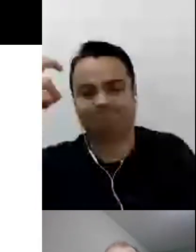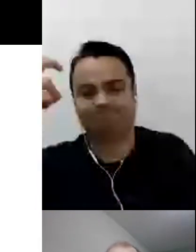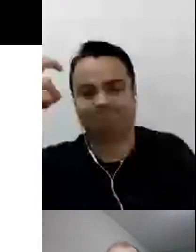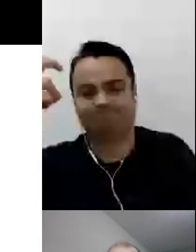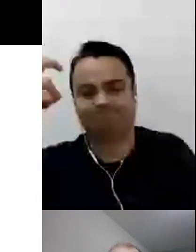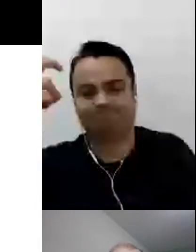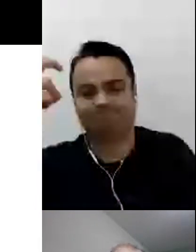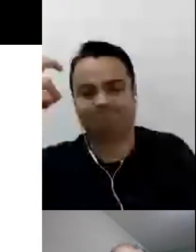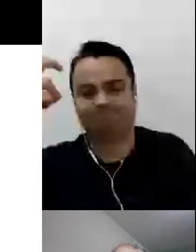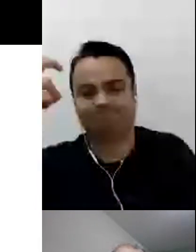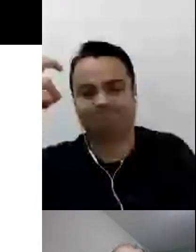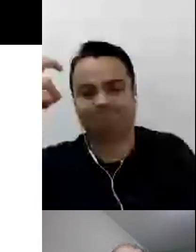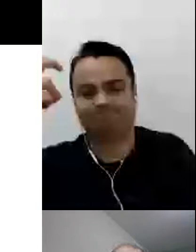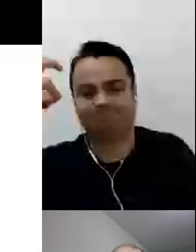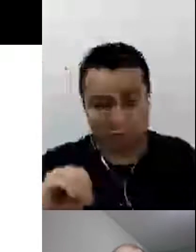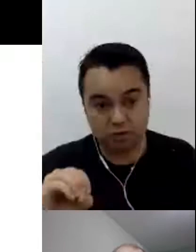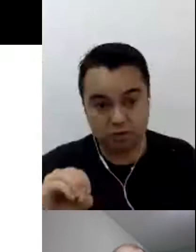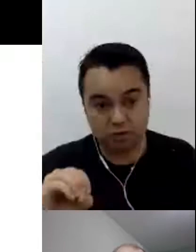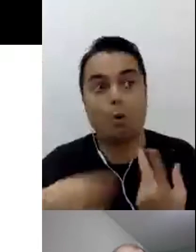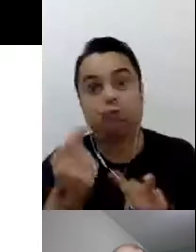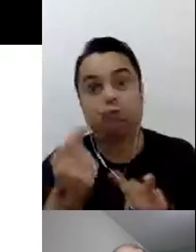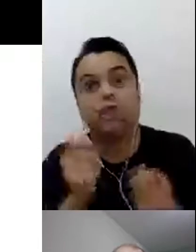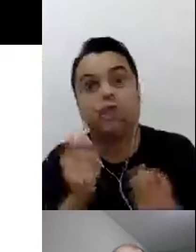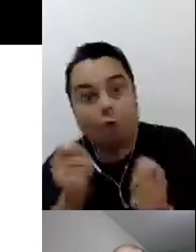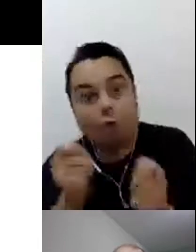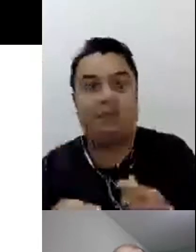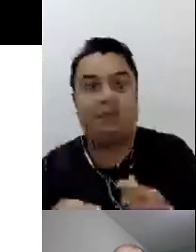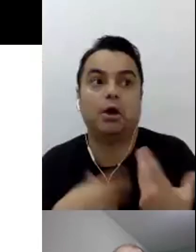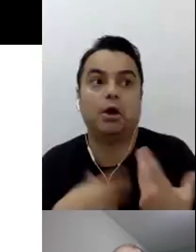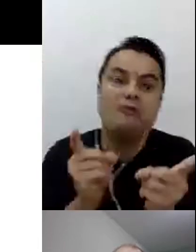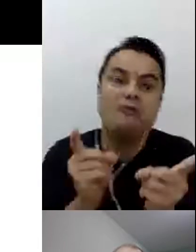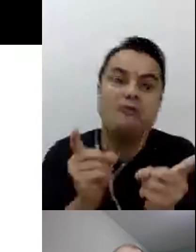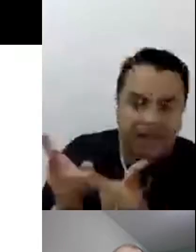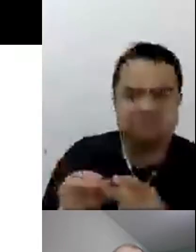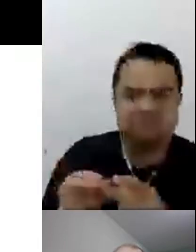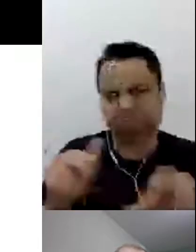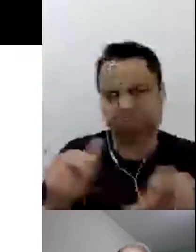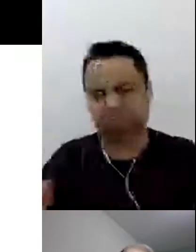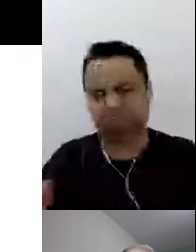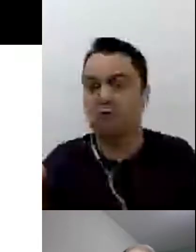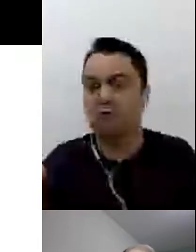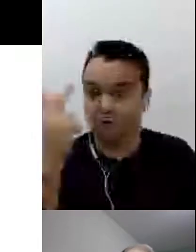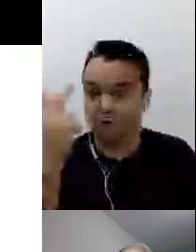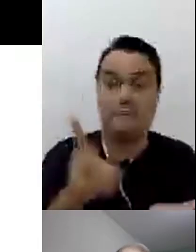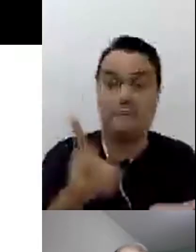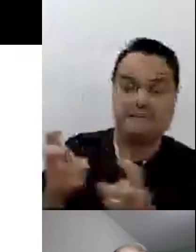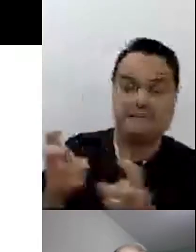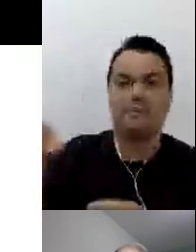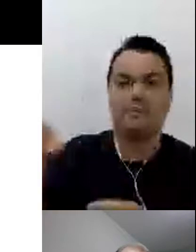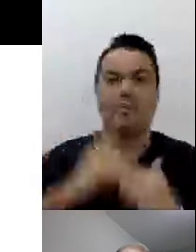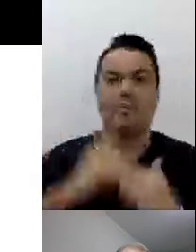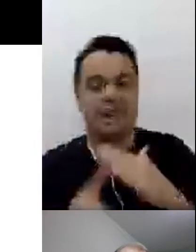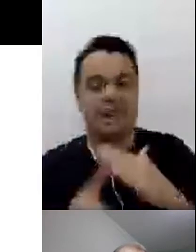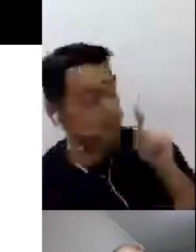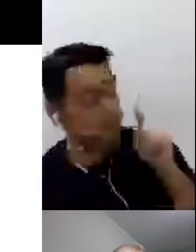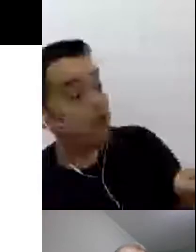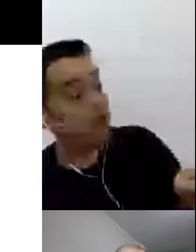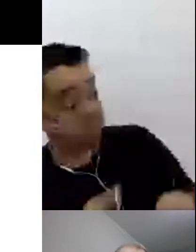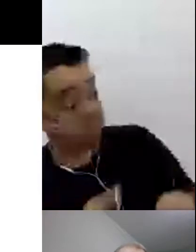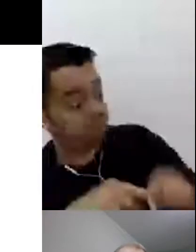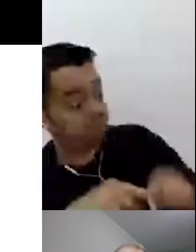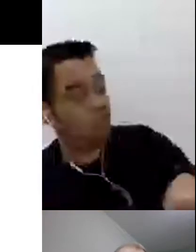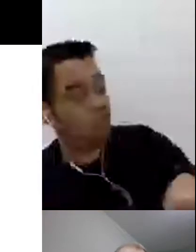serviços, vendas, reduções de custo e mais valor percebido pelos nossos clientes. Então,